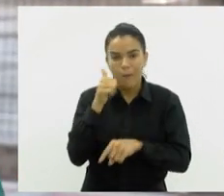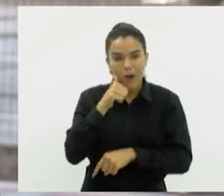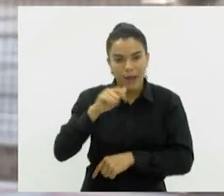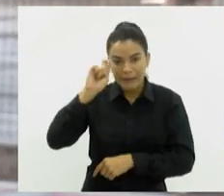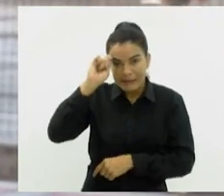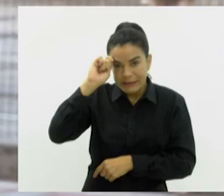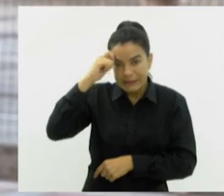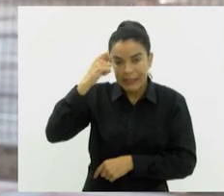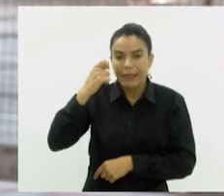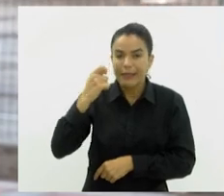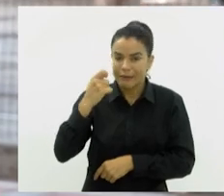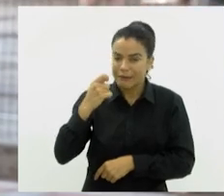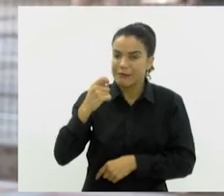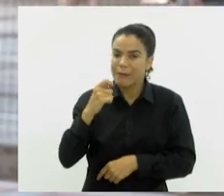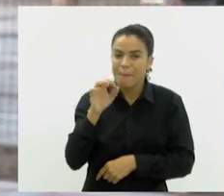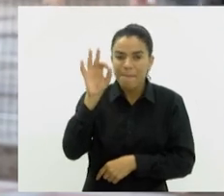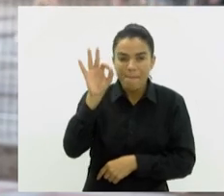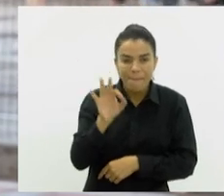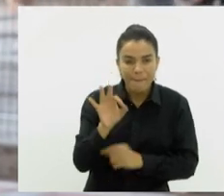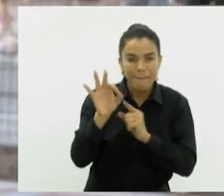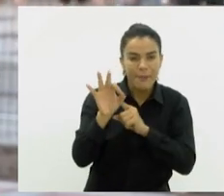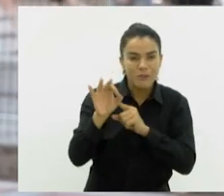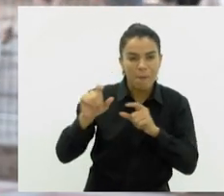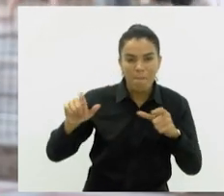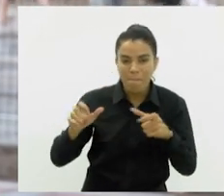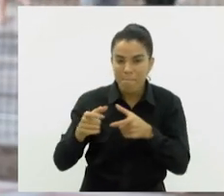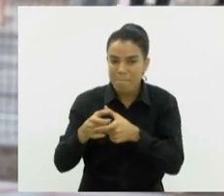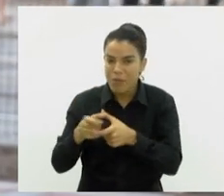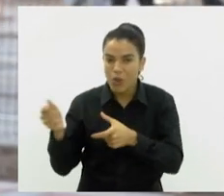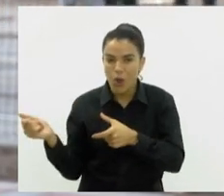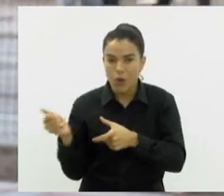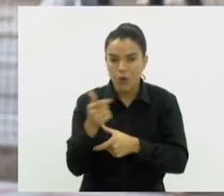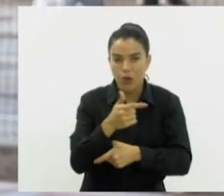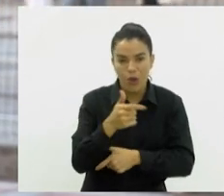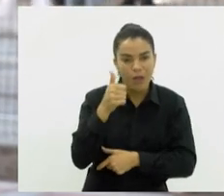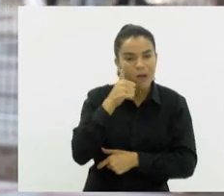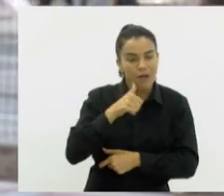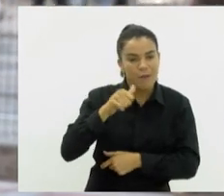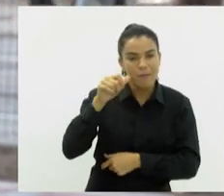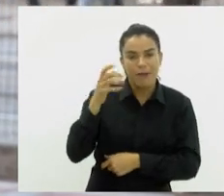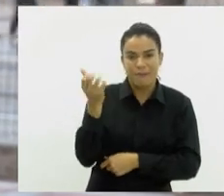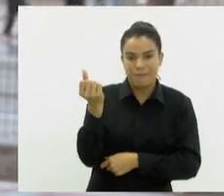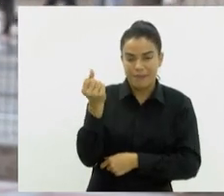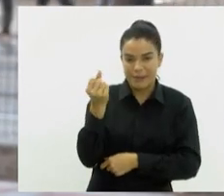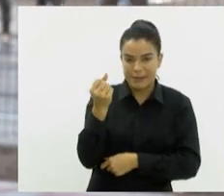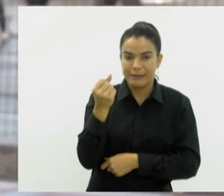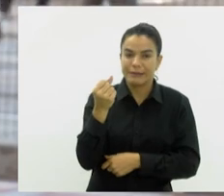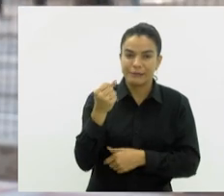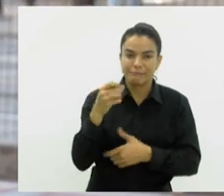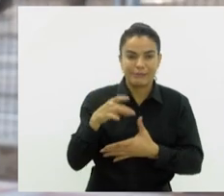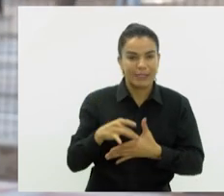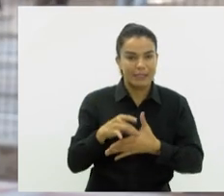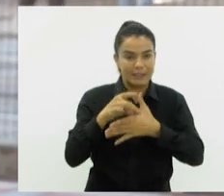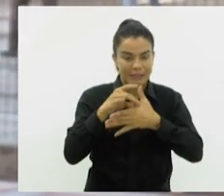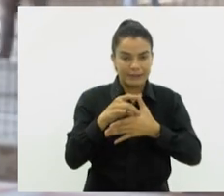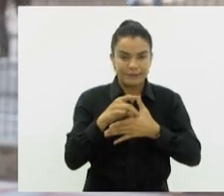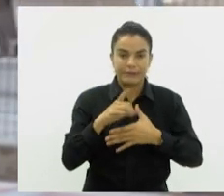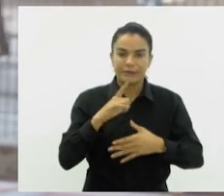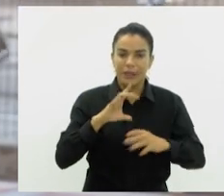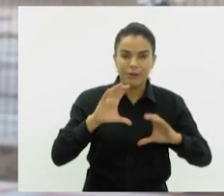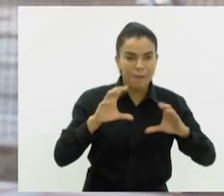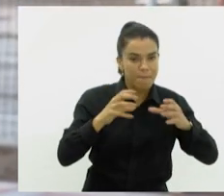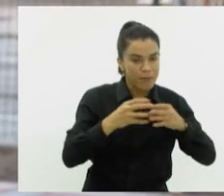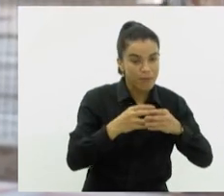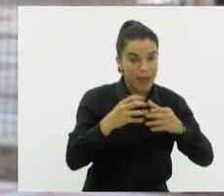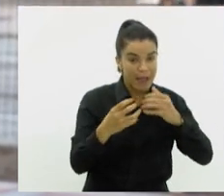negras Ainda temos um percentual menor ocupando o mercado de trabalho e ocupando posições de liderança então é um conjunto quando